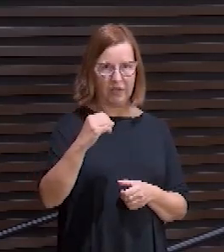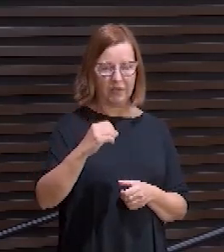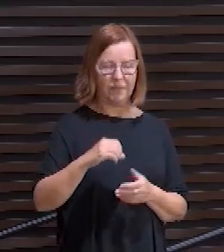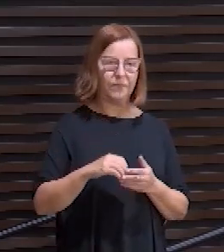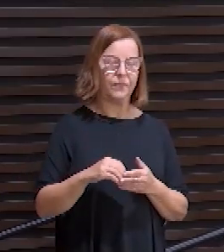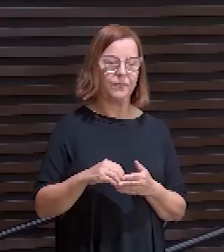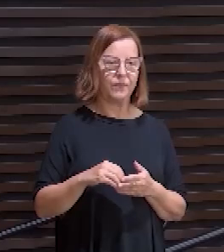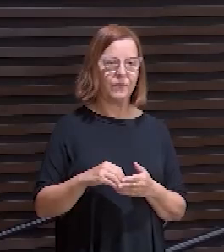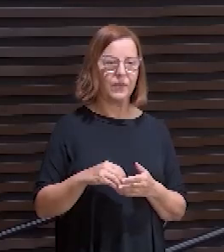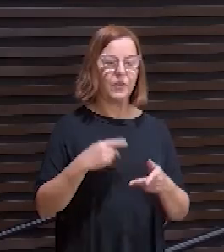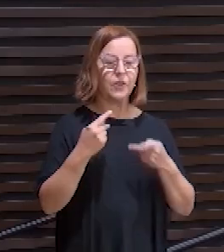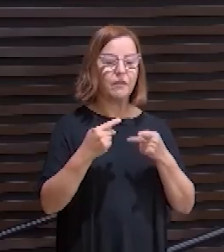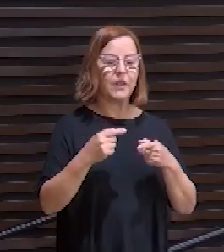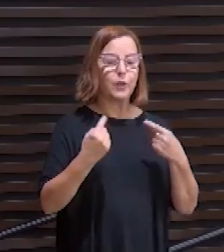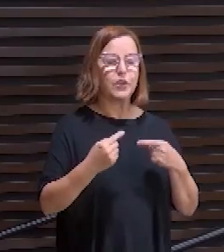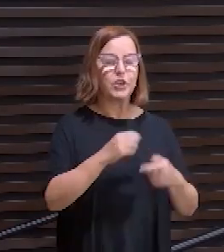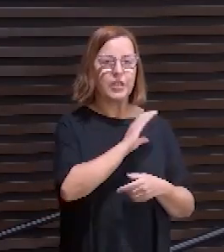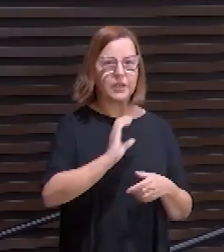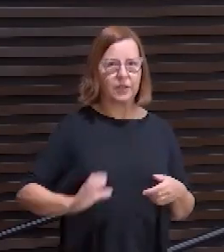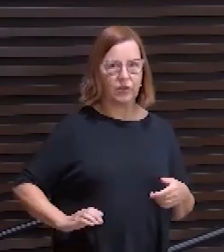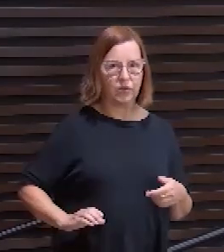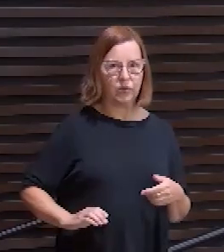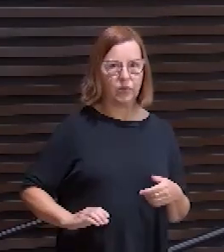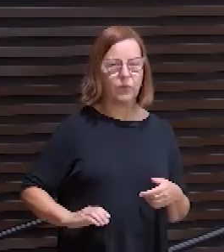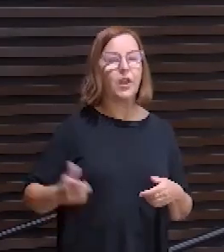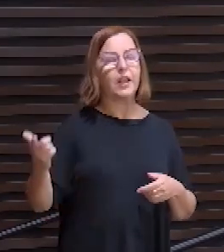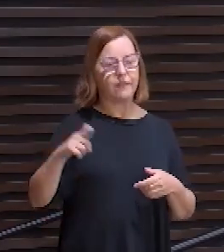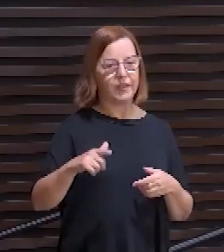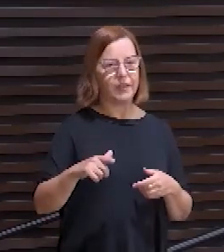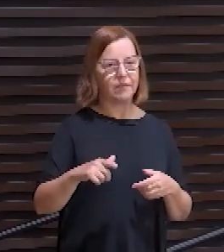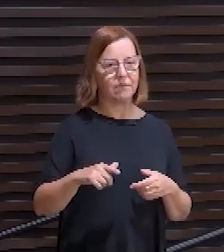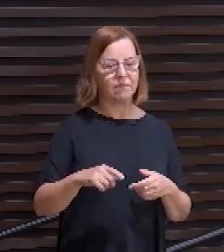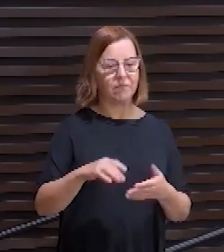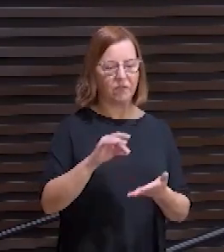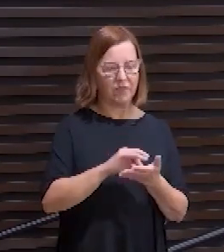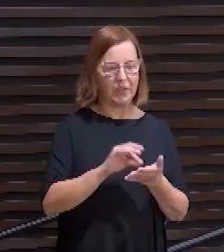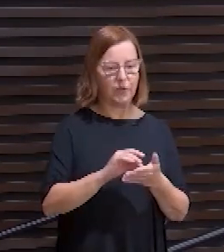vem, fato, mas ele já está.